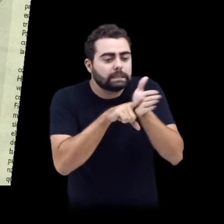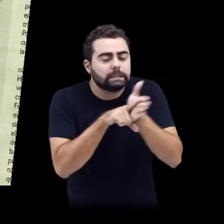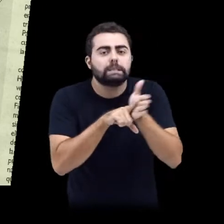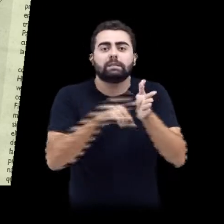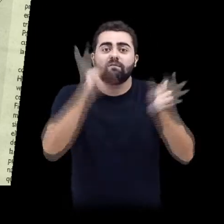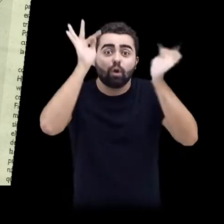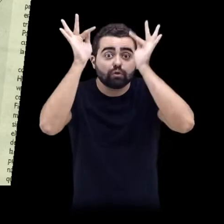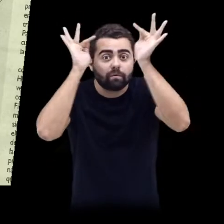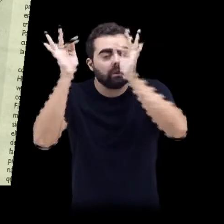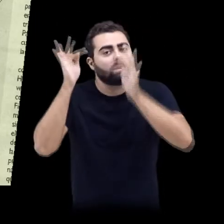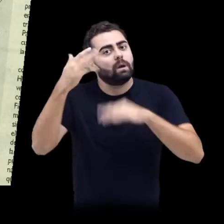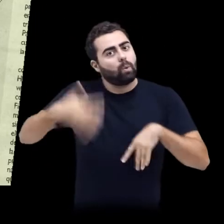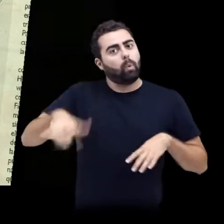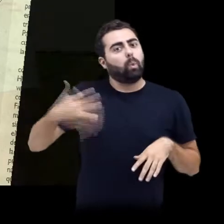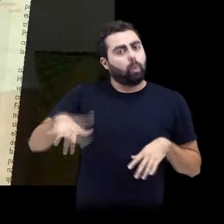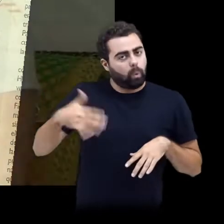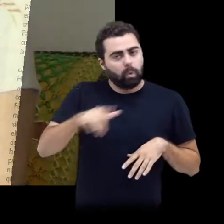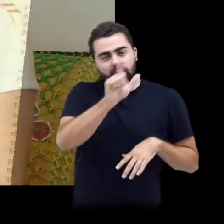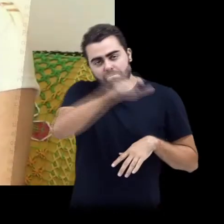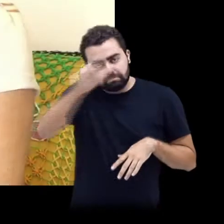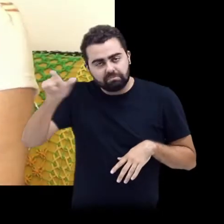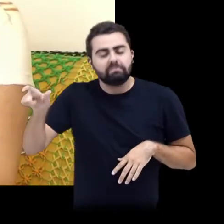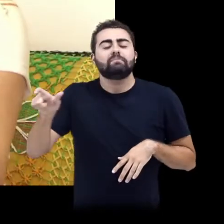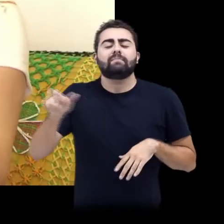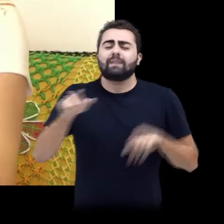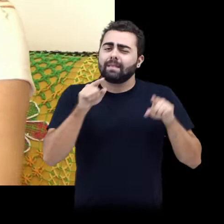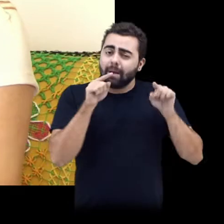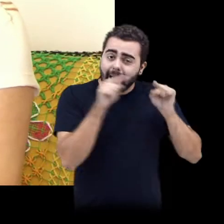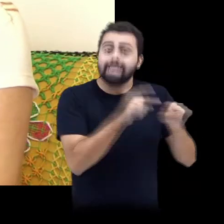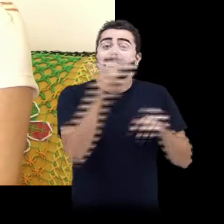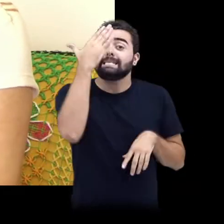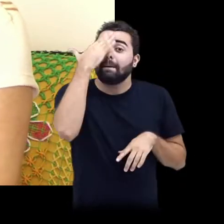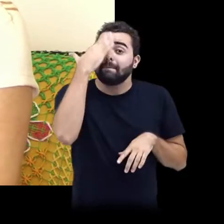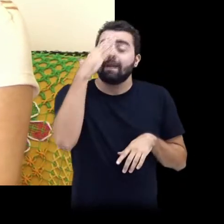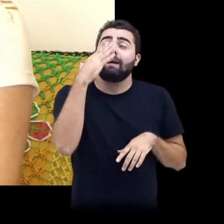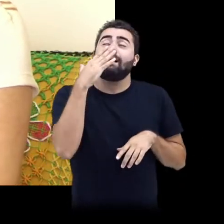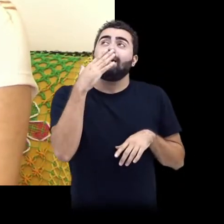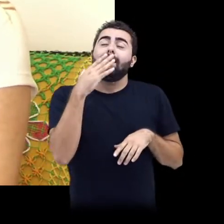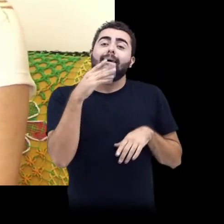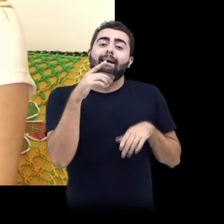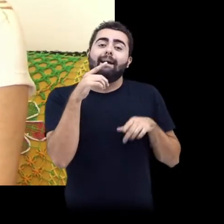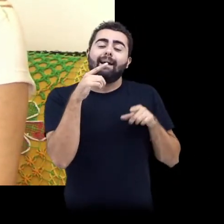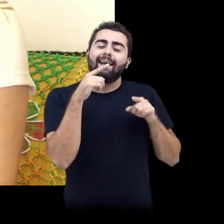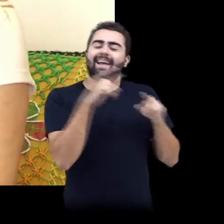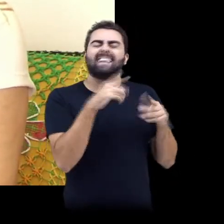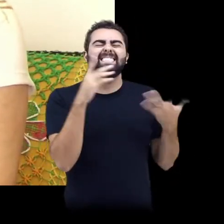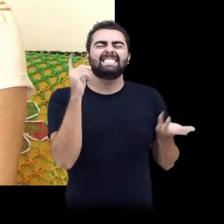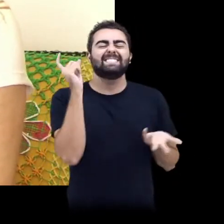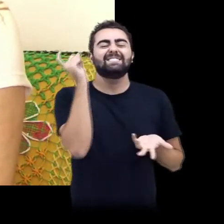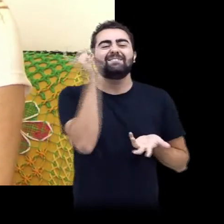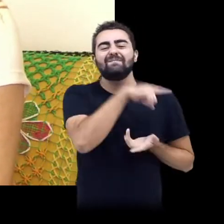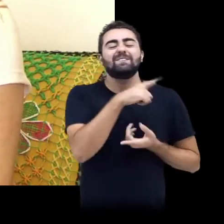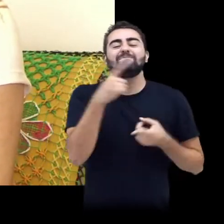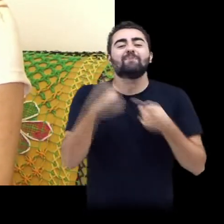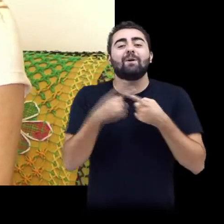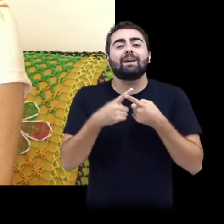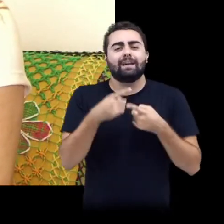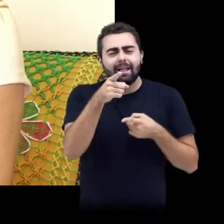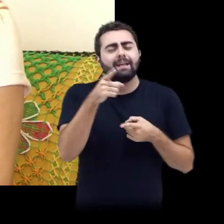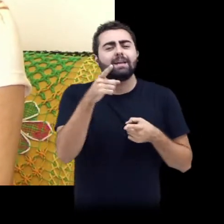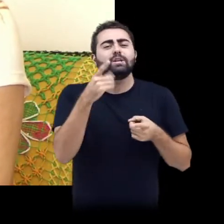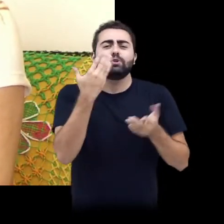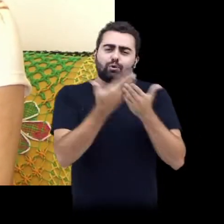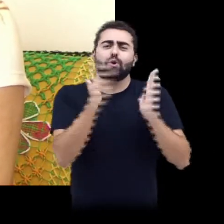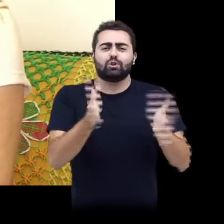saiu convencido que realmente aquilo era... Eu acho muito difícil a gente ler o marxismo,